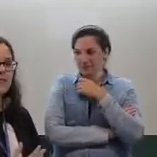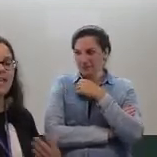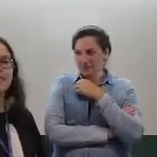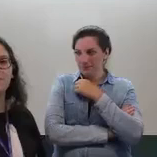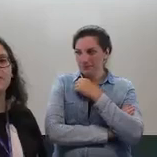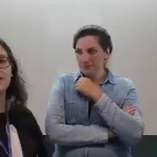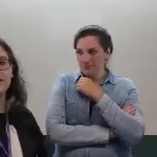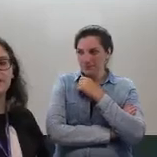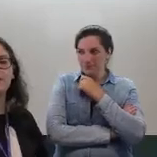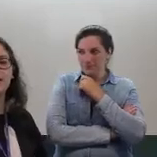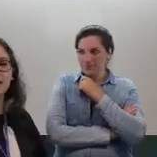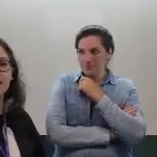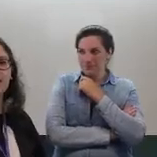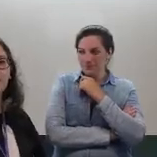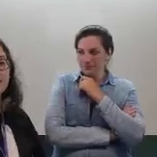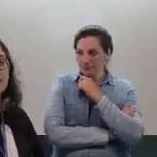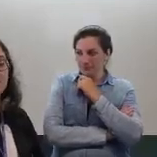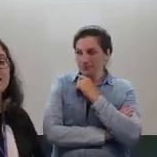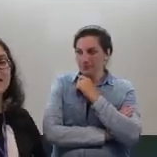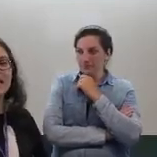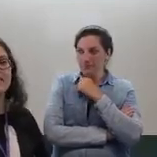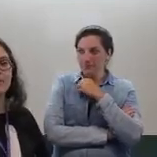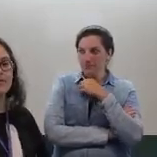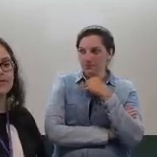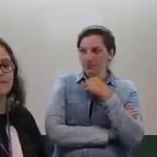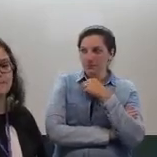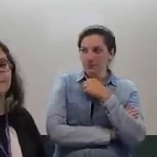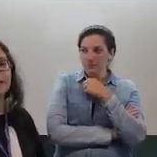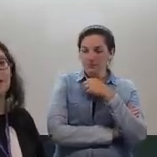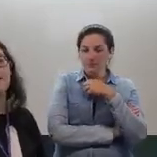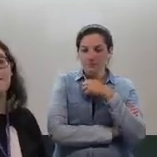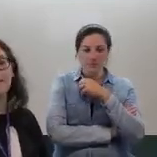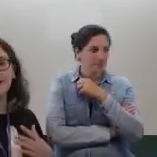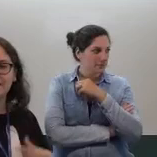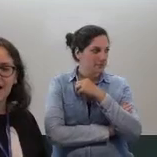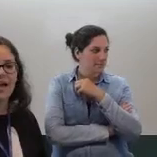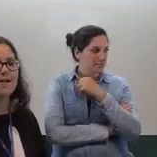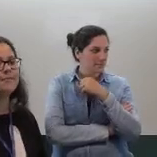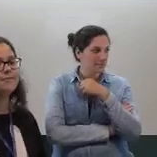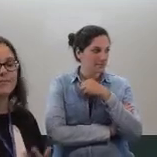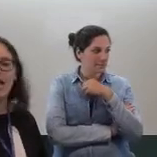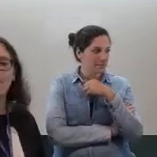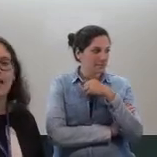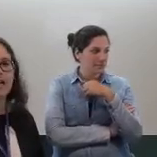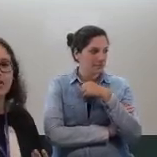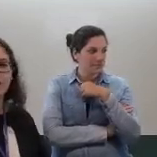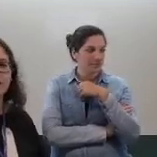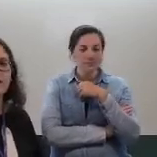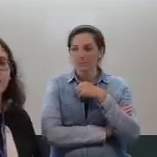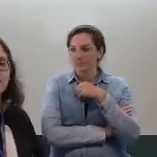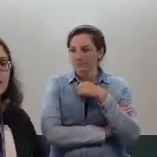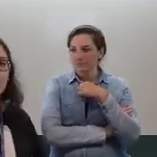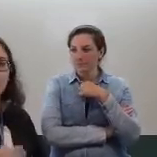Pegar umas referências para fazer assim, tu tem que ter uma certa paciência para fazer. Mas dá. A